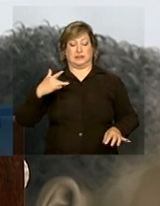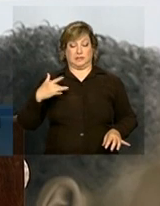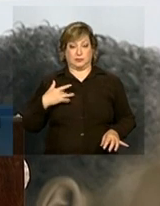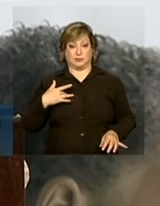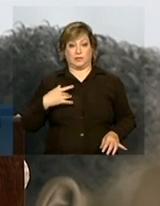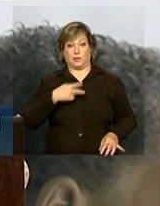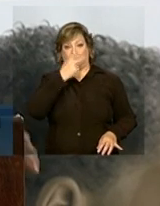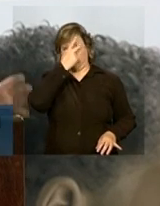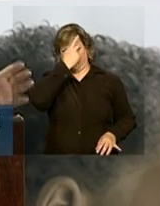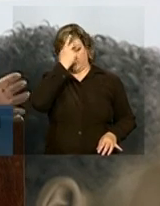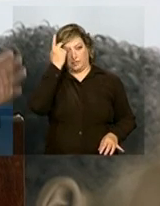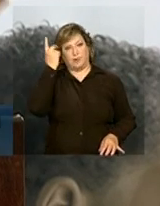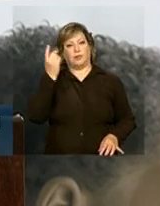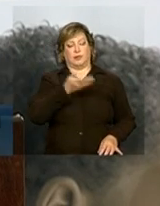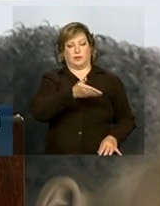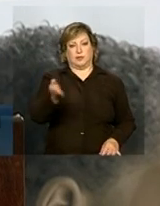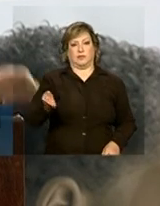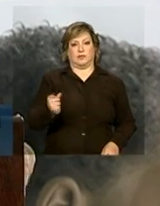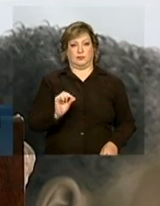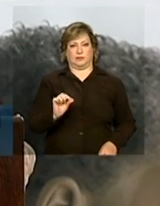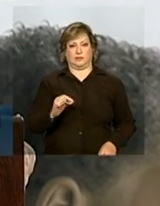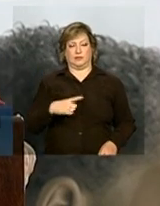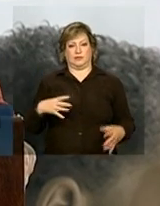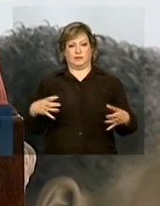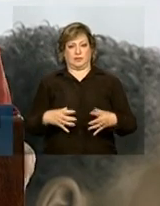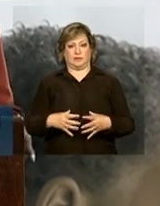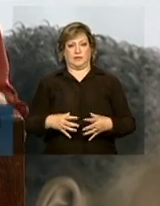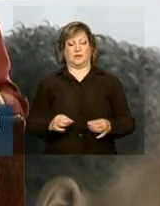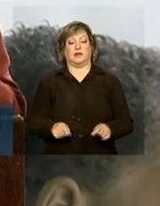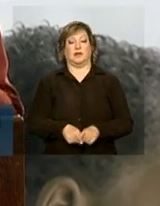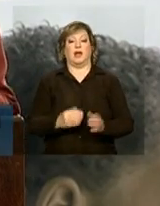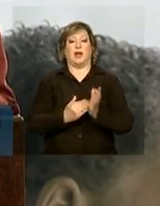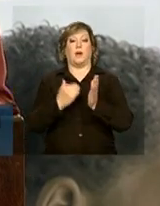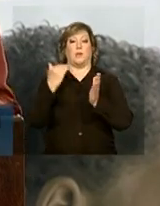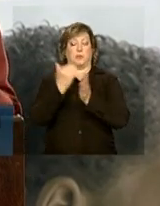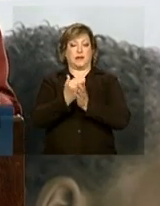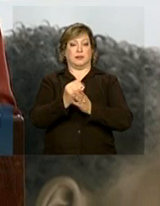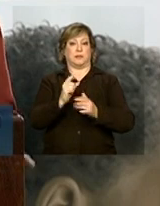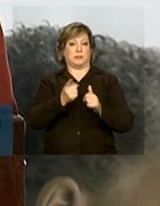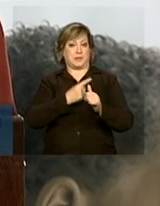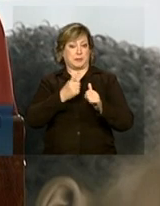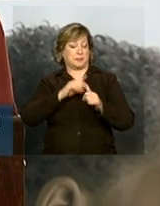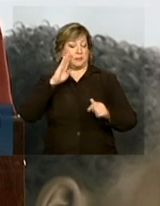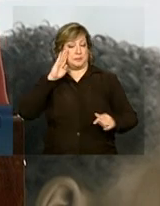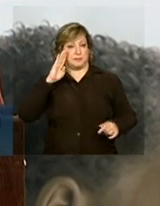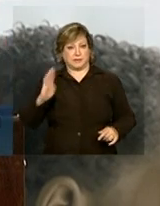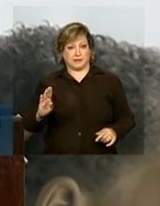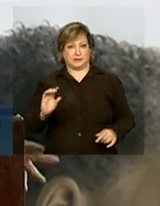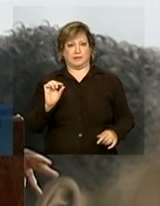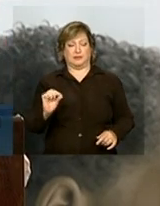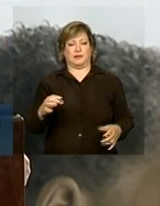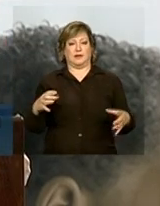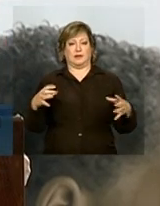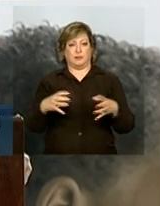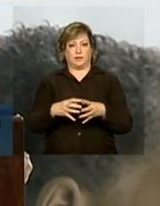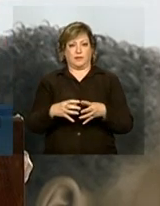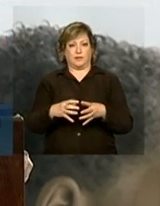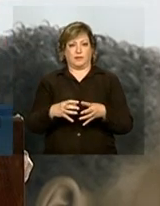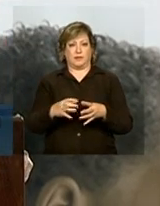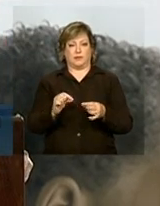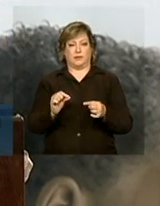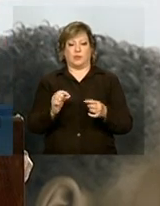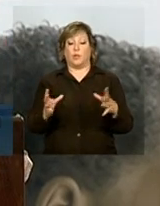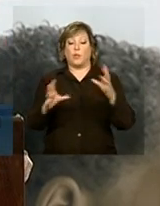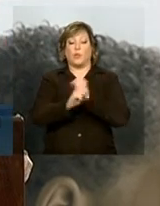pública, por meio do aumento, primeiro e prioritariamente, por meio do aumento do número